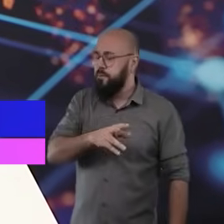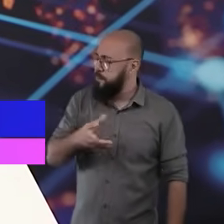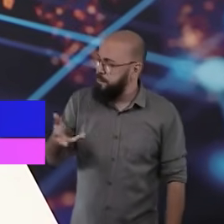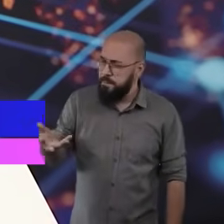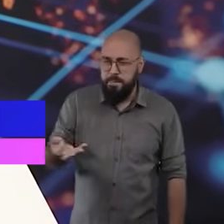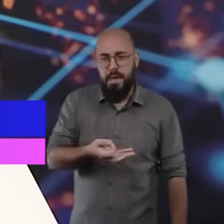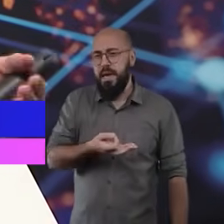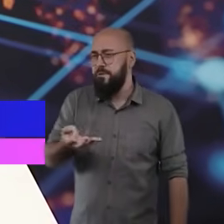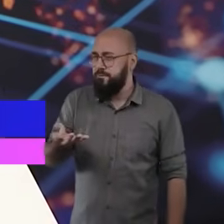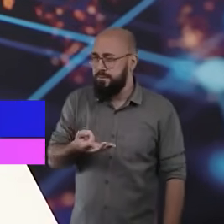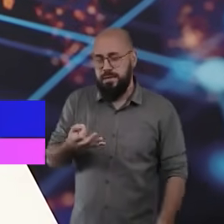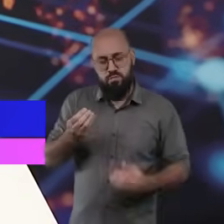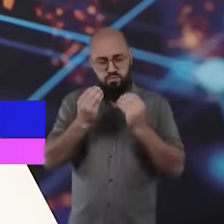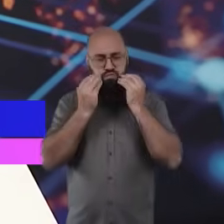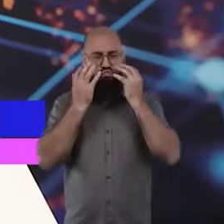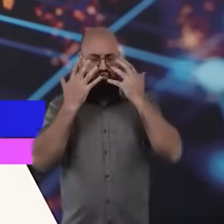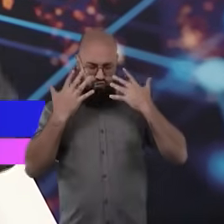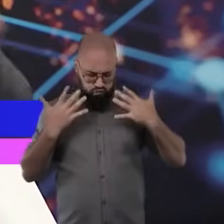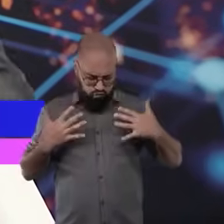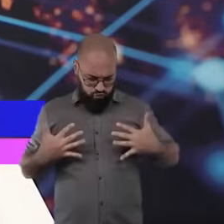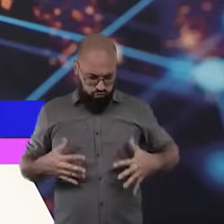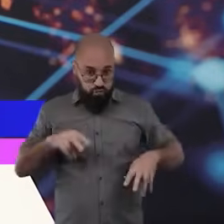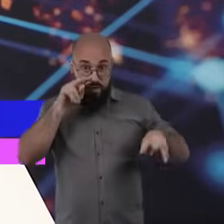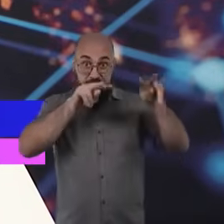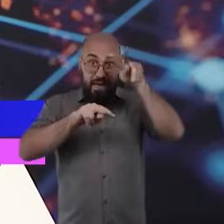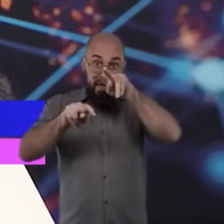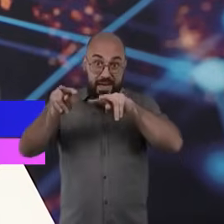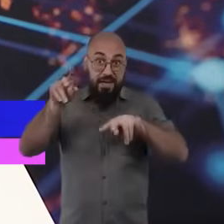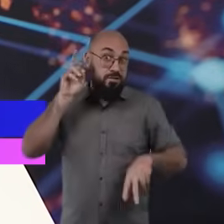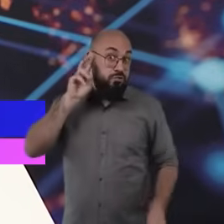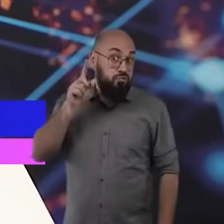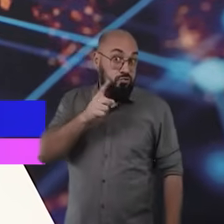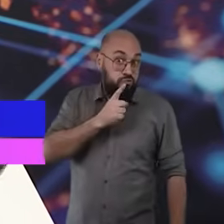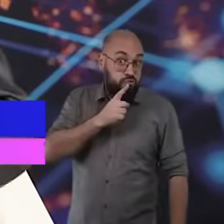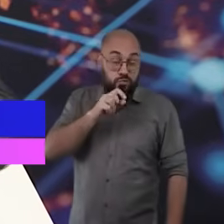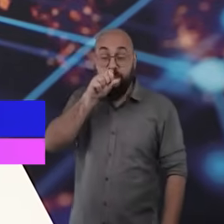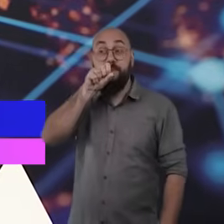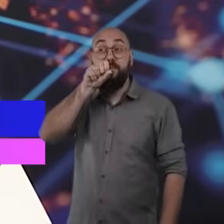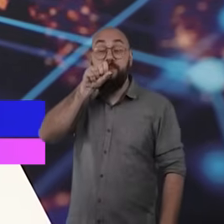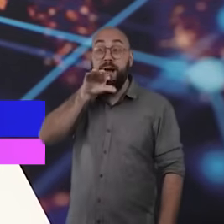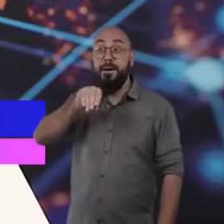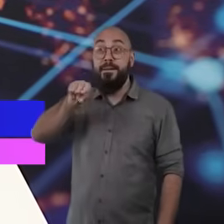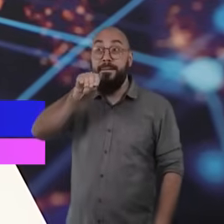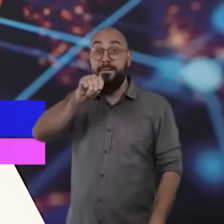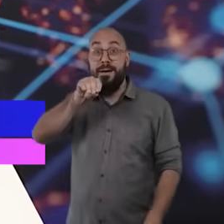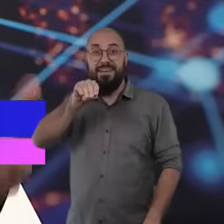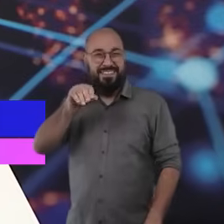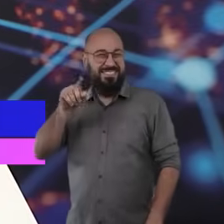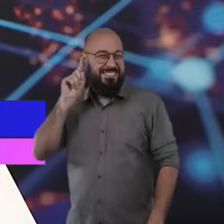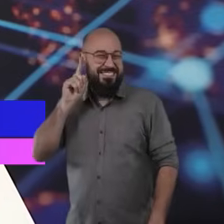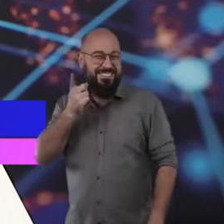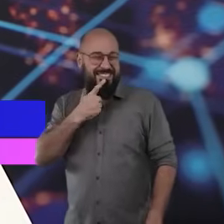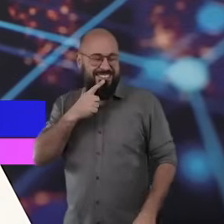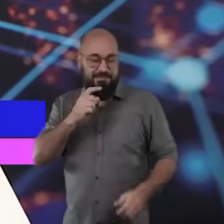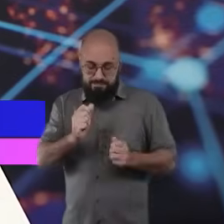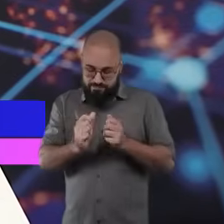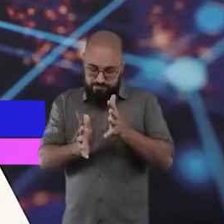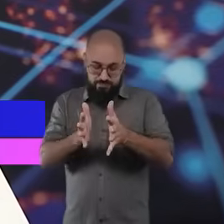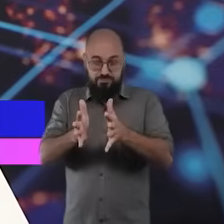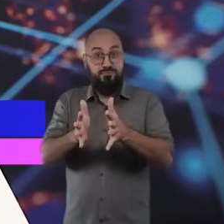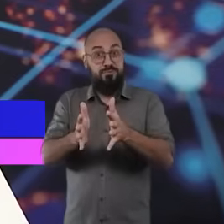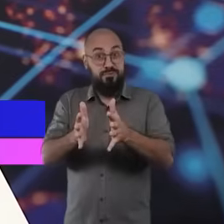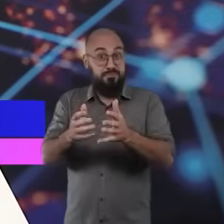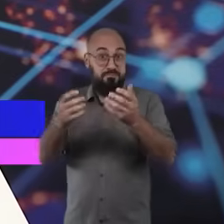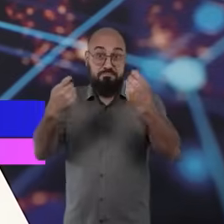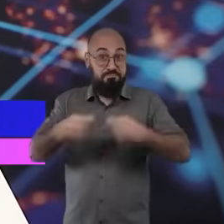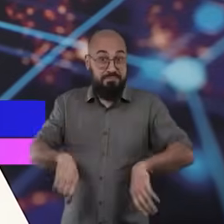aí, nós seremos perfeitos. Então o cego vai ver, o mudo vai falar, o paraplégico vai andar, o que tem câncer não vai ter câncer, o